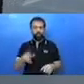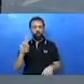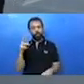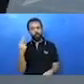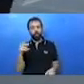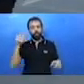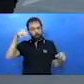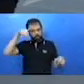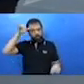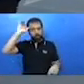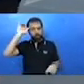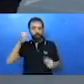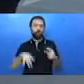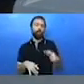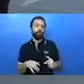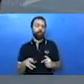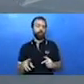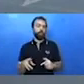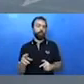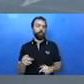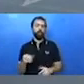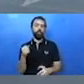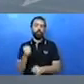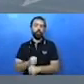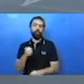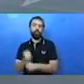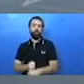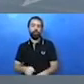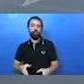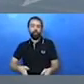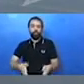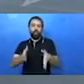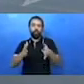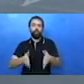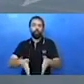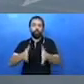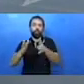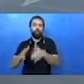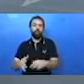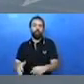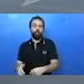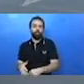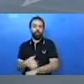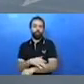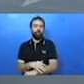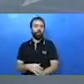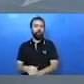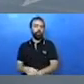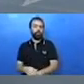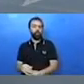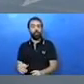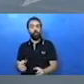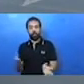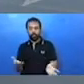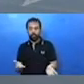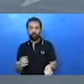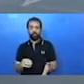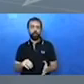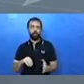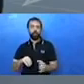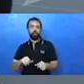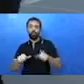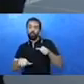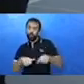constrói estradas, cidades e indústria. Isso tudo são os acontecimentos que ajudam a ter as mudanças